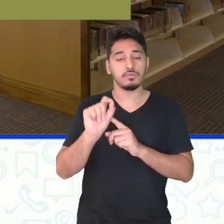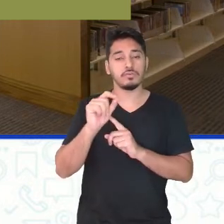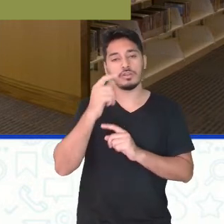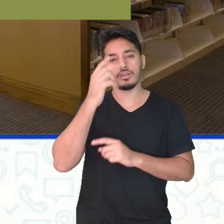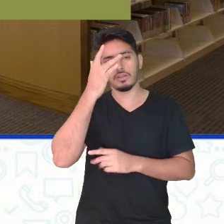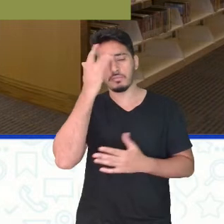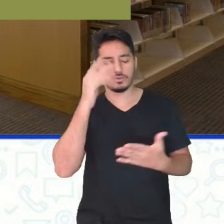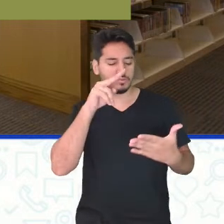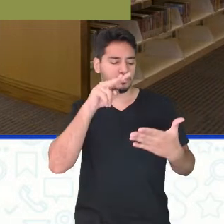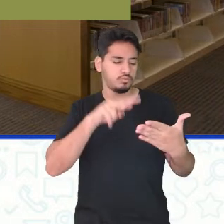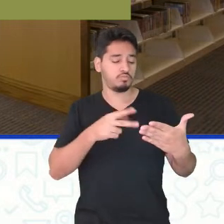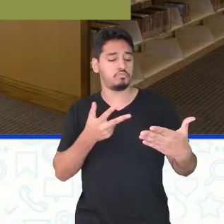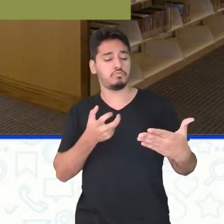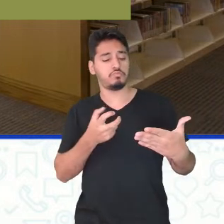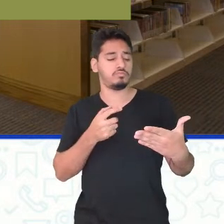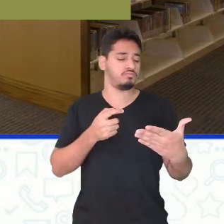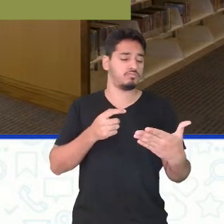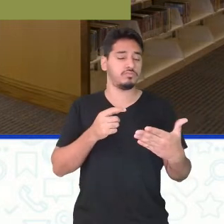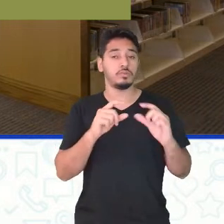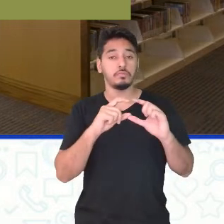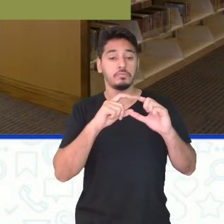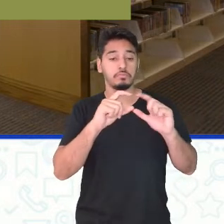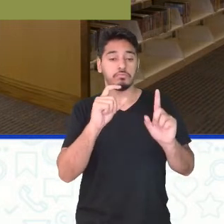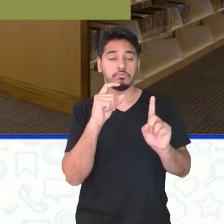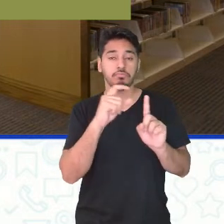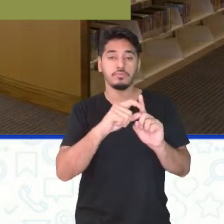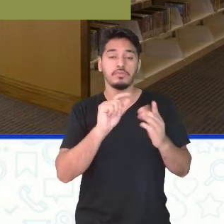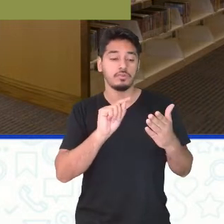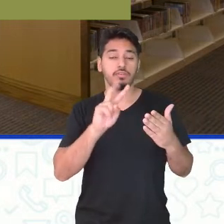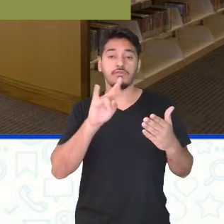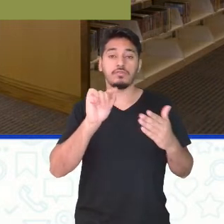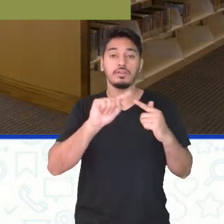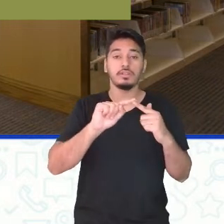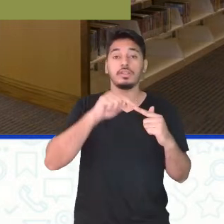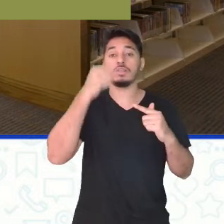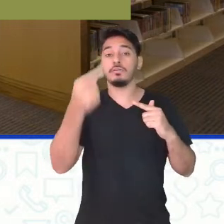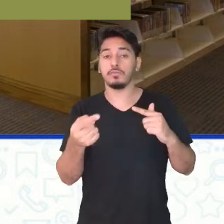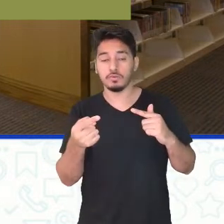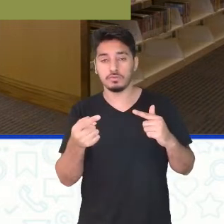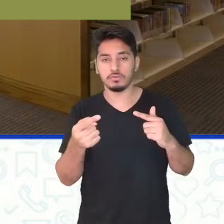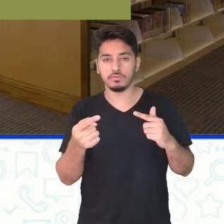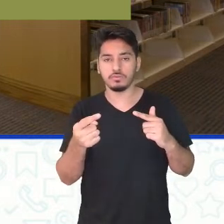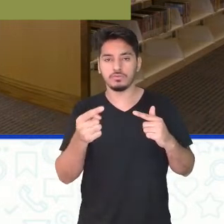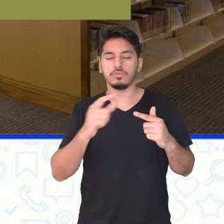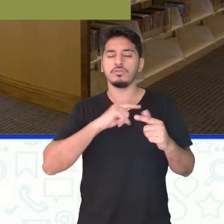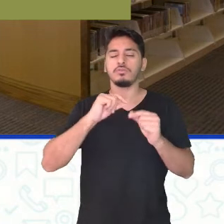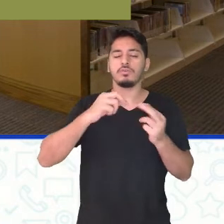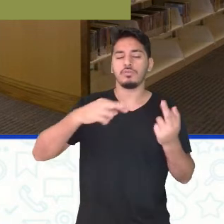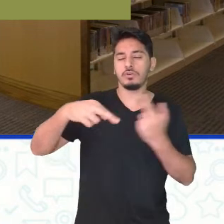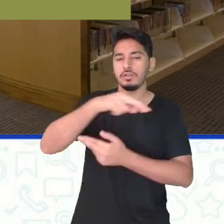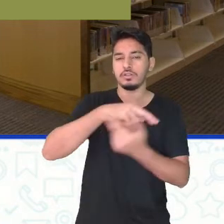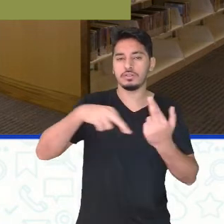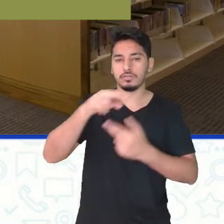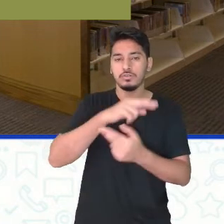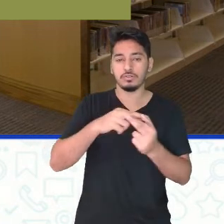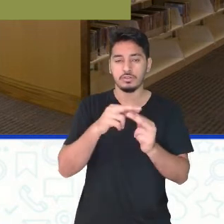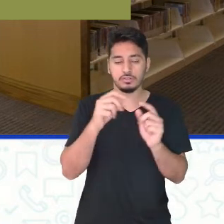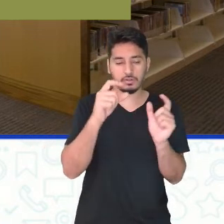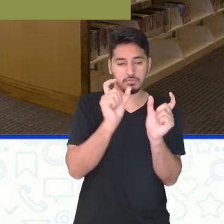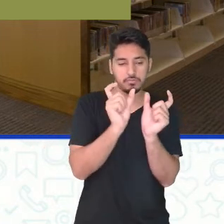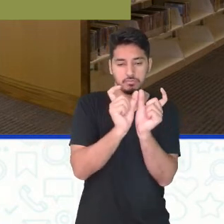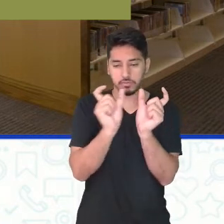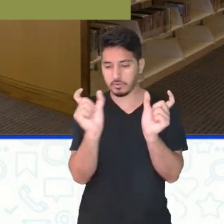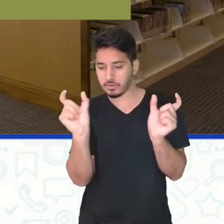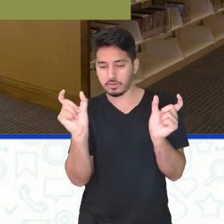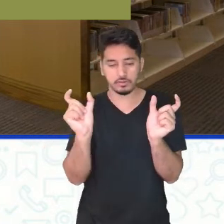leitor identifique o termo a qual a expressão posterior se refere. Ele cria uma relação entre as palavras e as